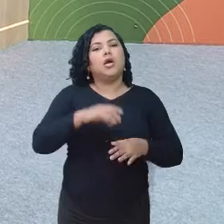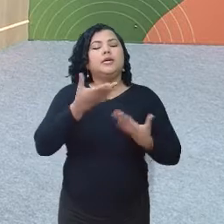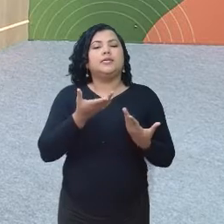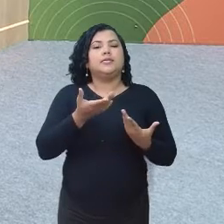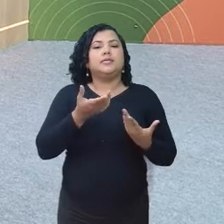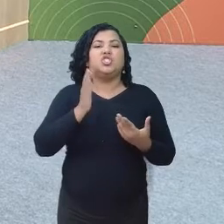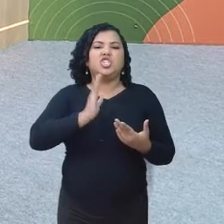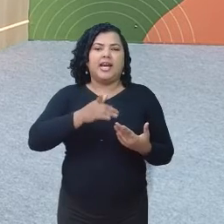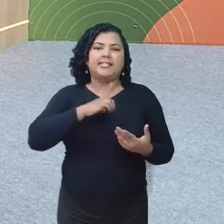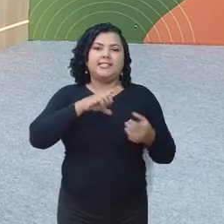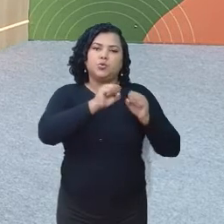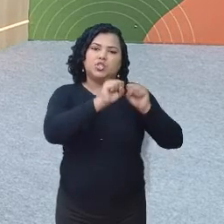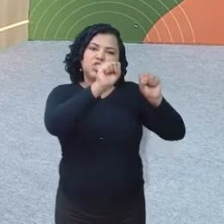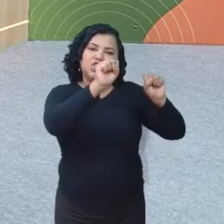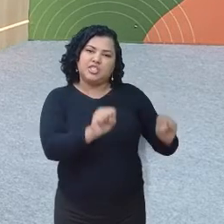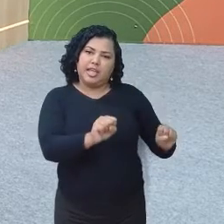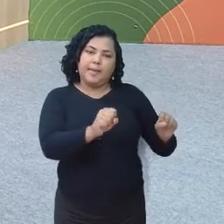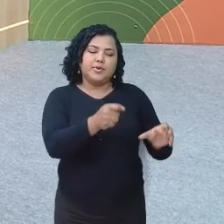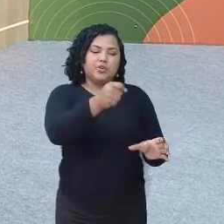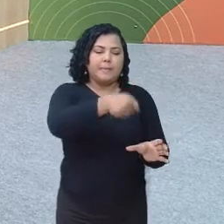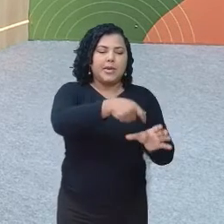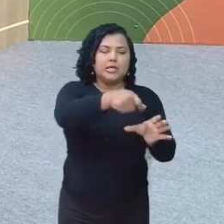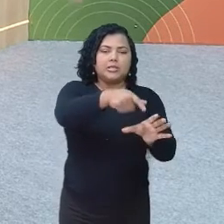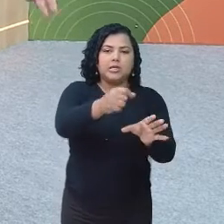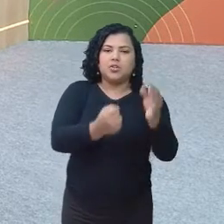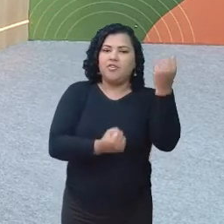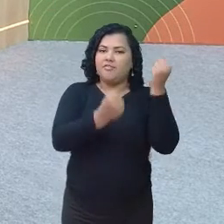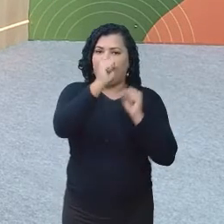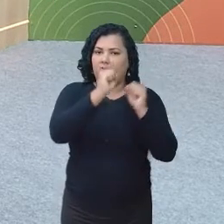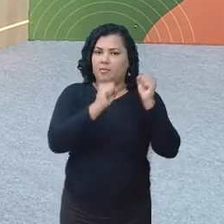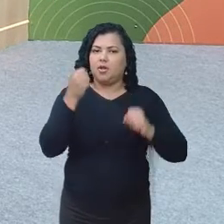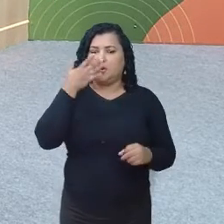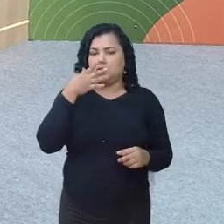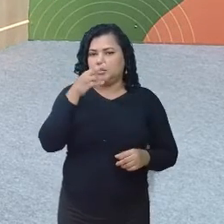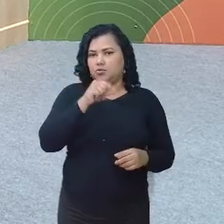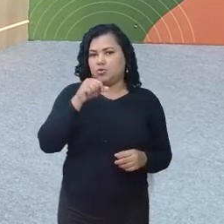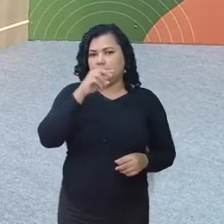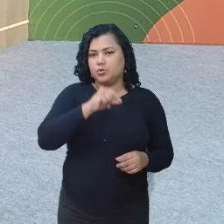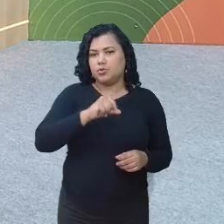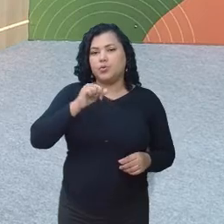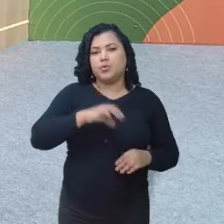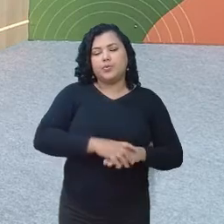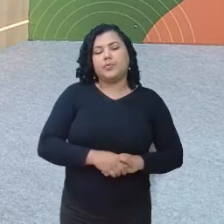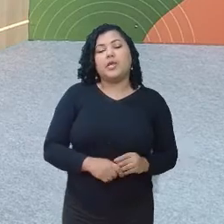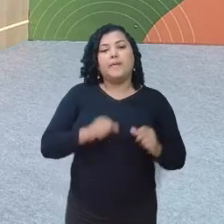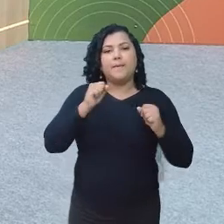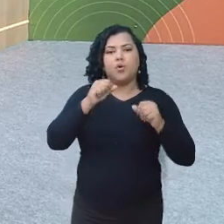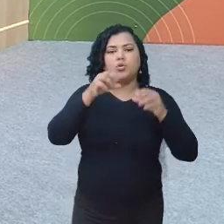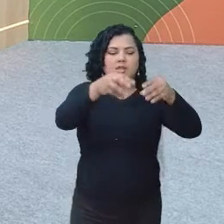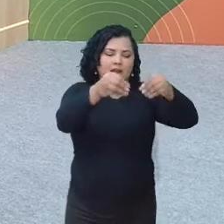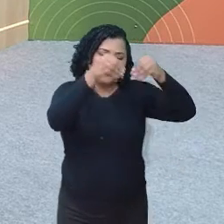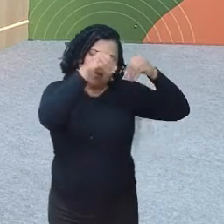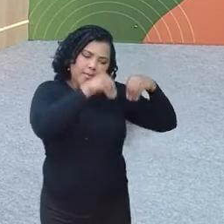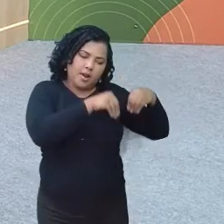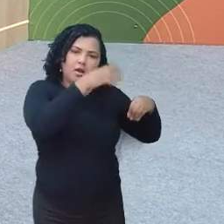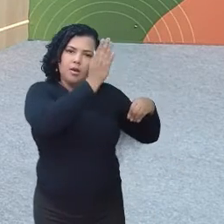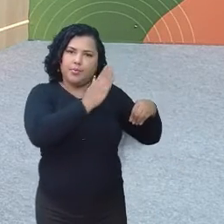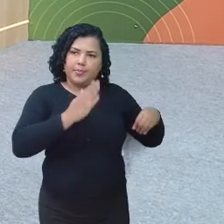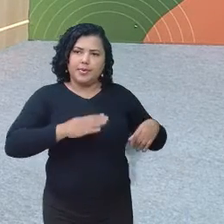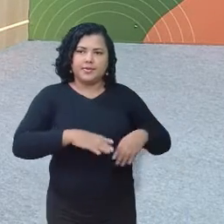que existia nessa região para o território do Brasil. Então, vamos